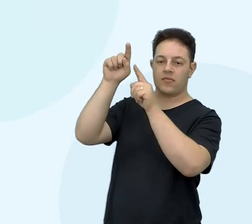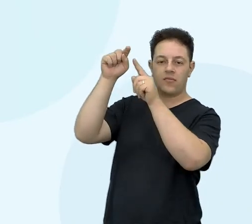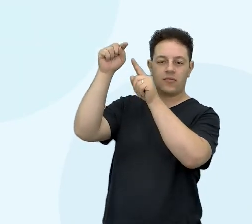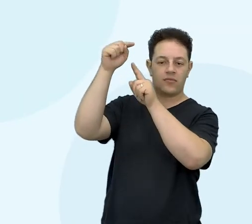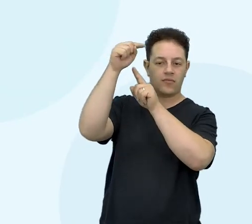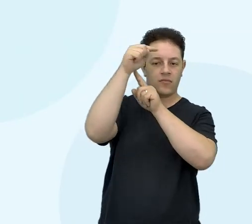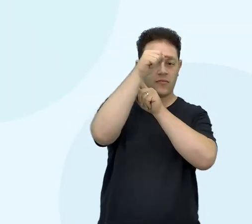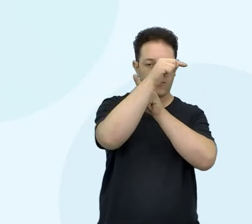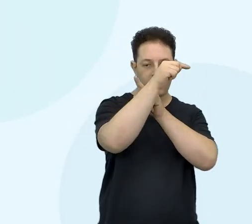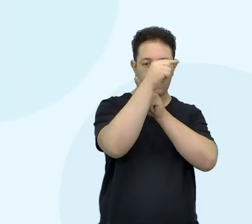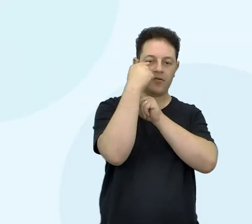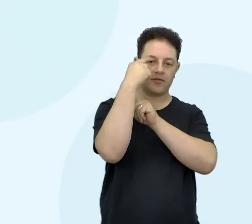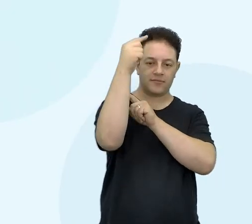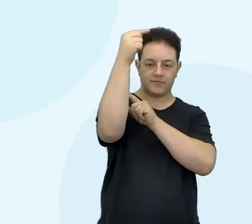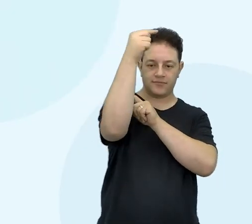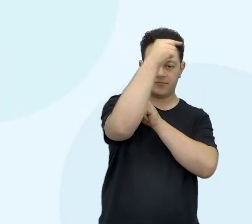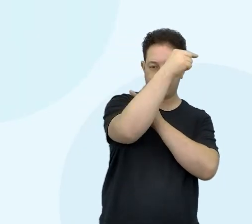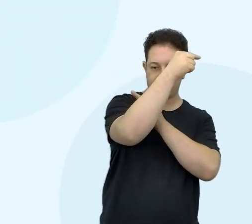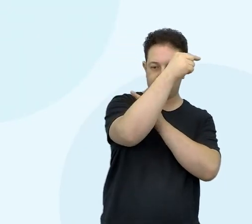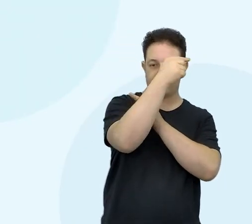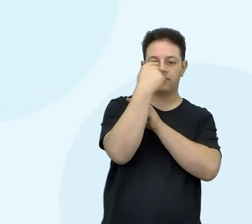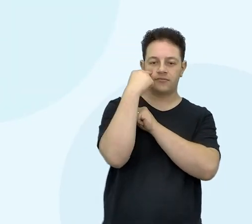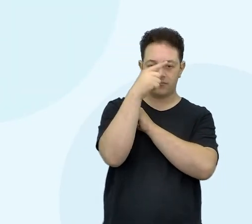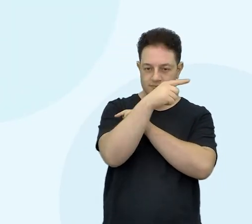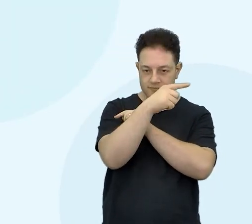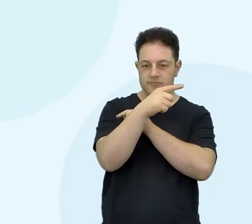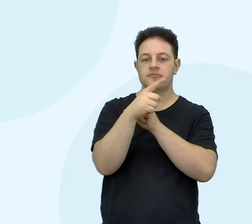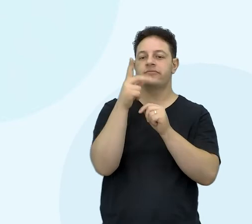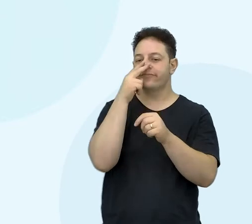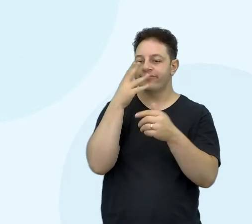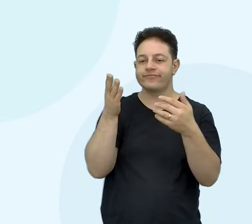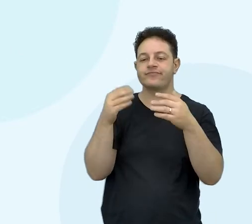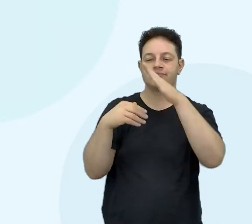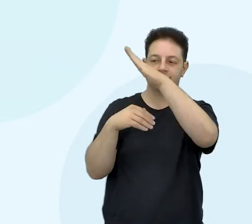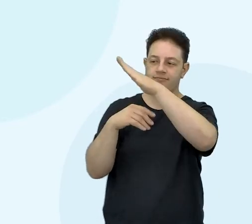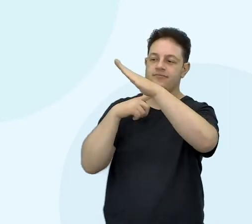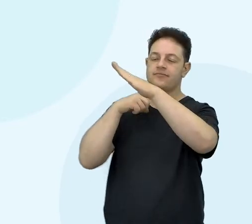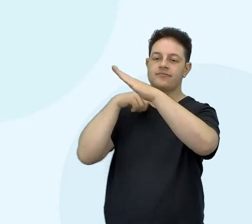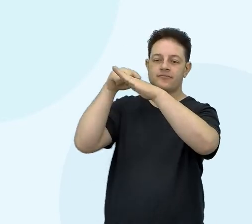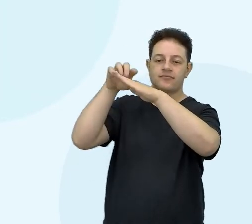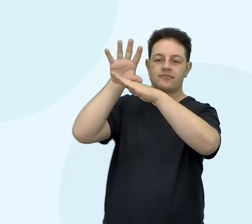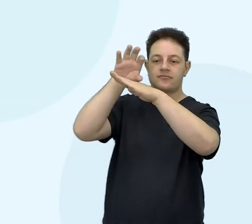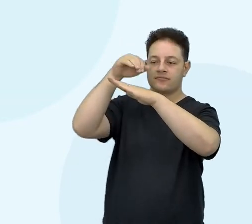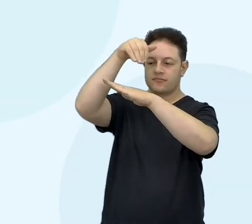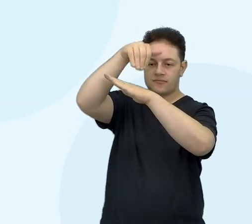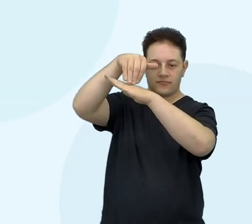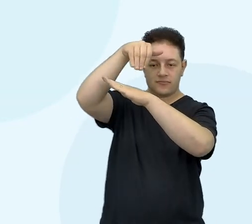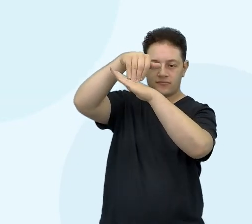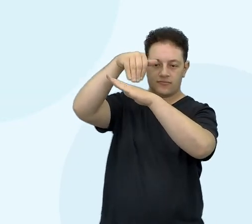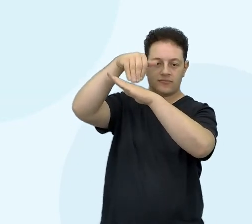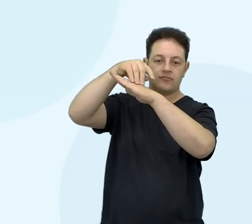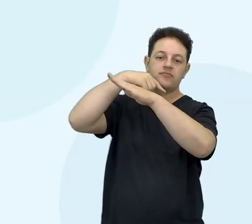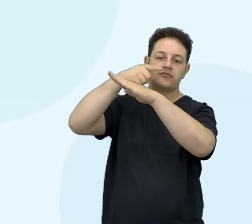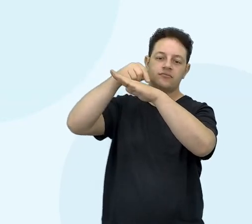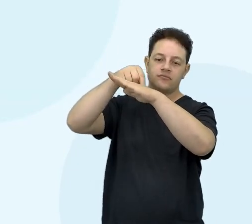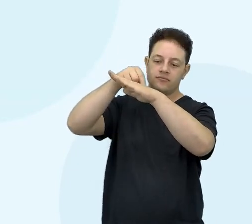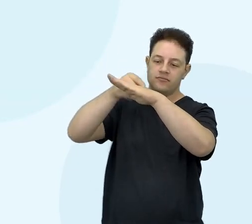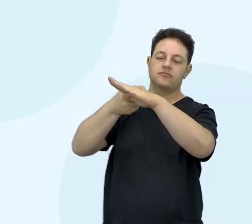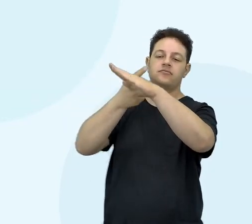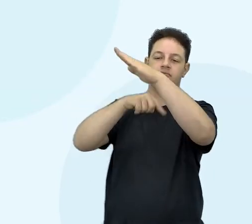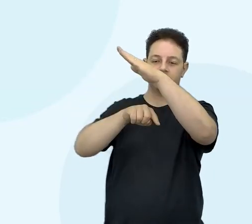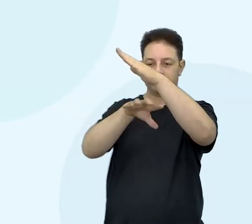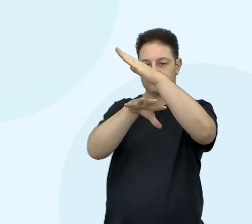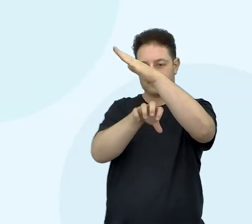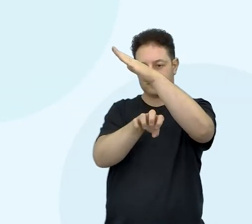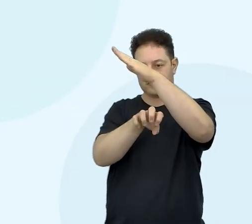ó, nessa condição limite e é bloqueada por essa construção aqui,